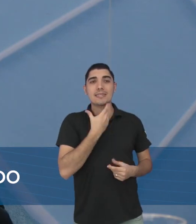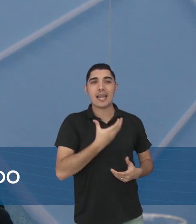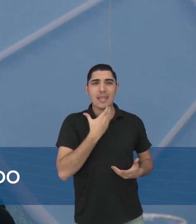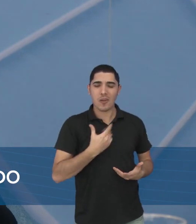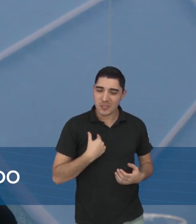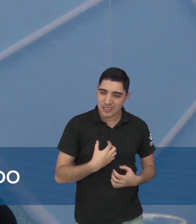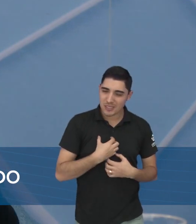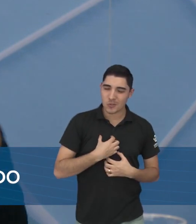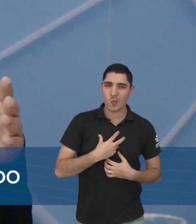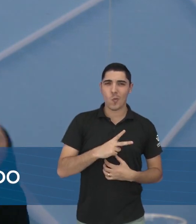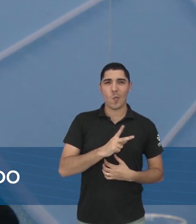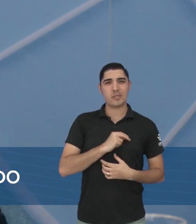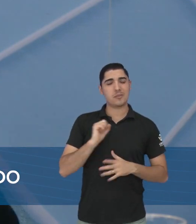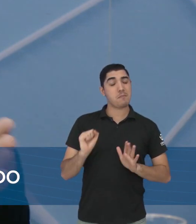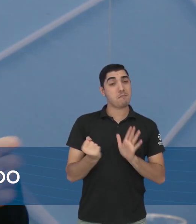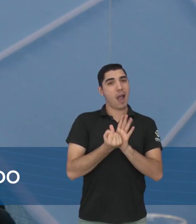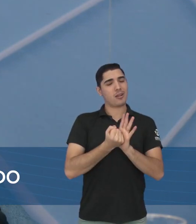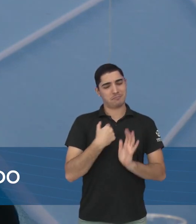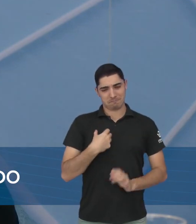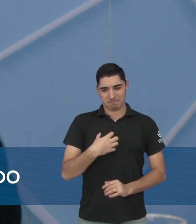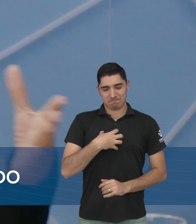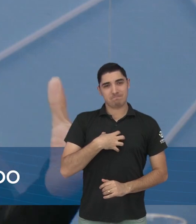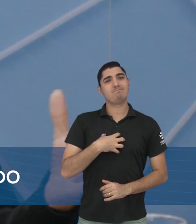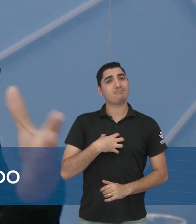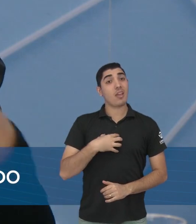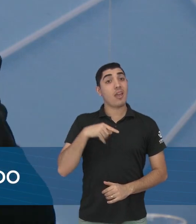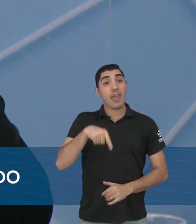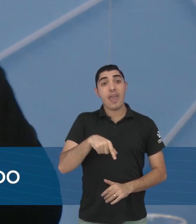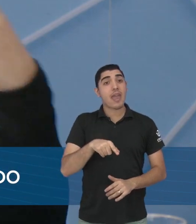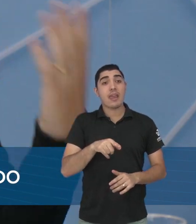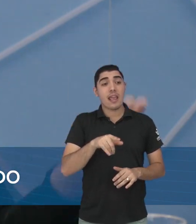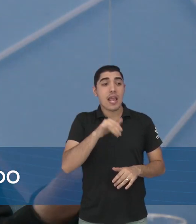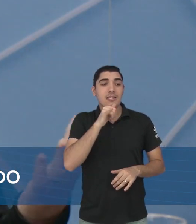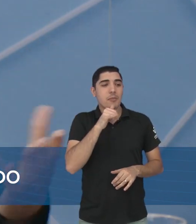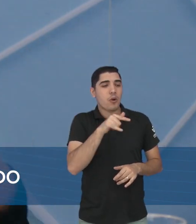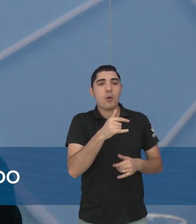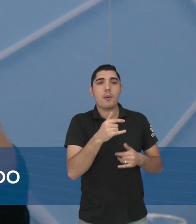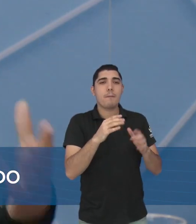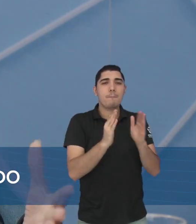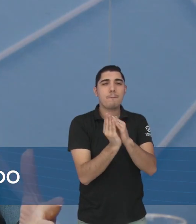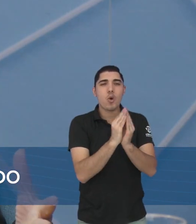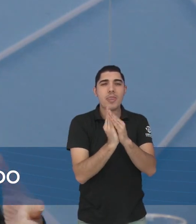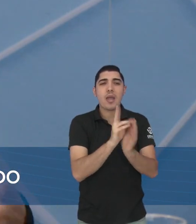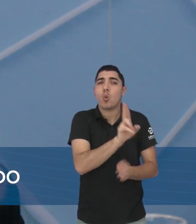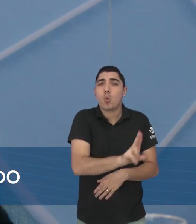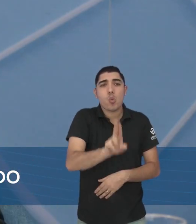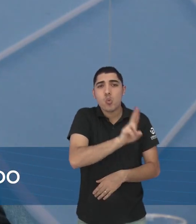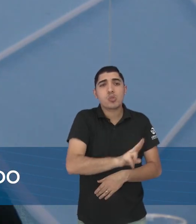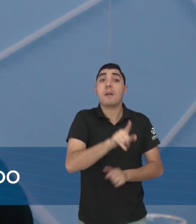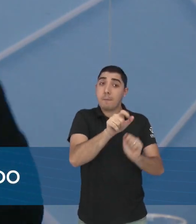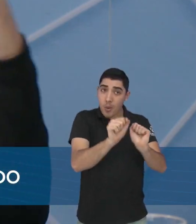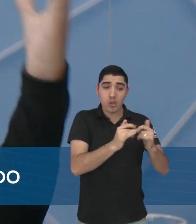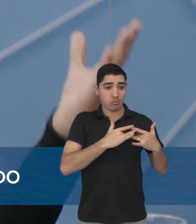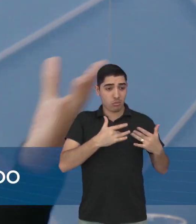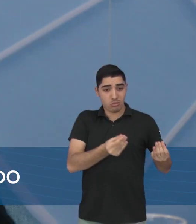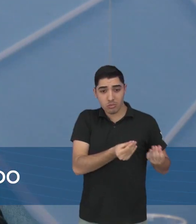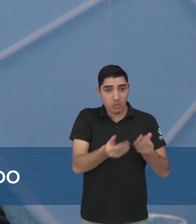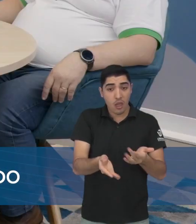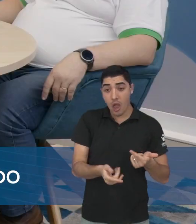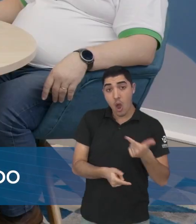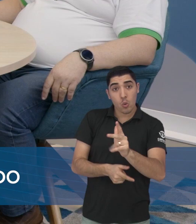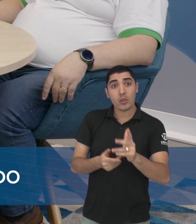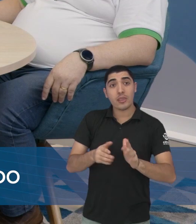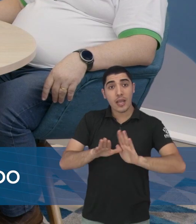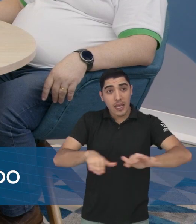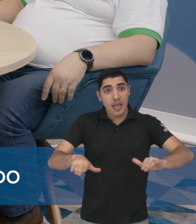essa história, assim, a gente vê assim, que às vezes é um brinquedo usado, que seu filho não usa mais, que você doou, mas que vai fazer uma grande diferença